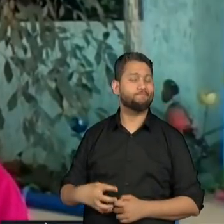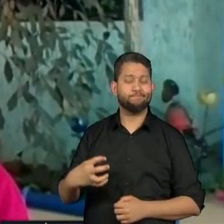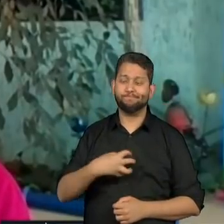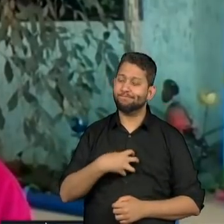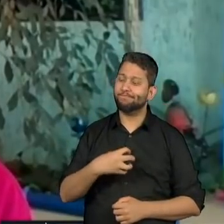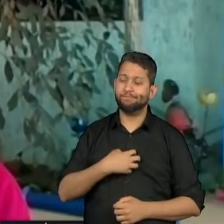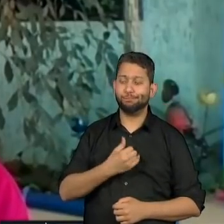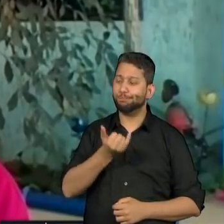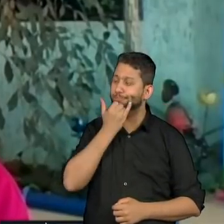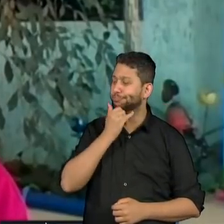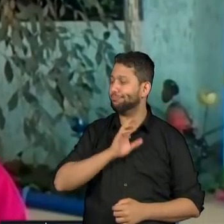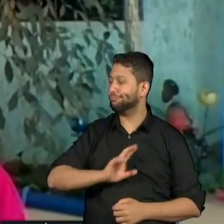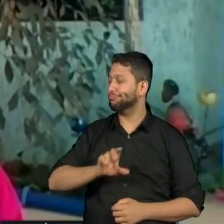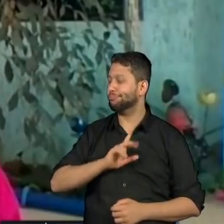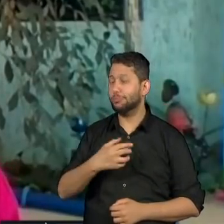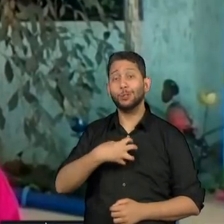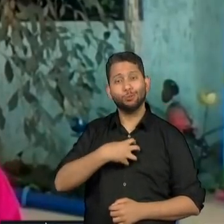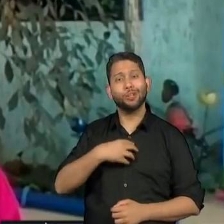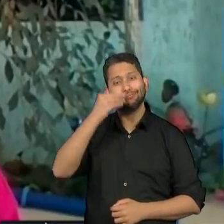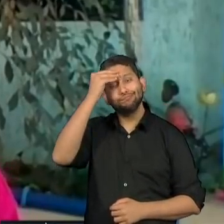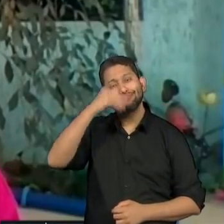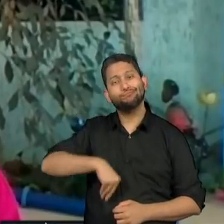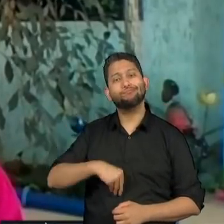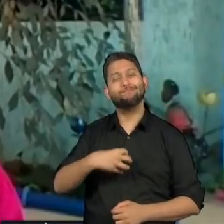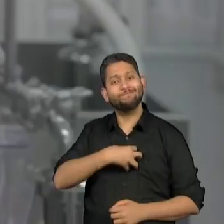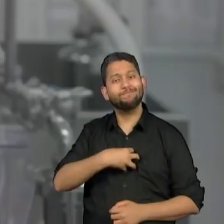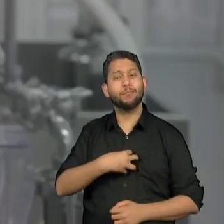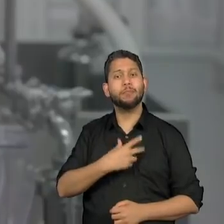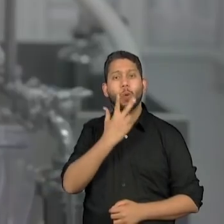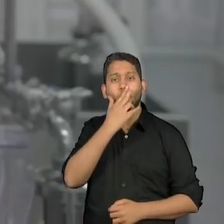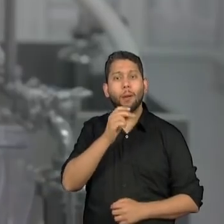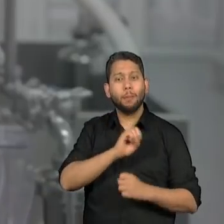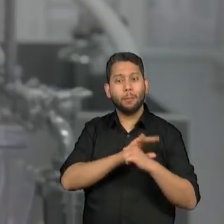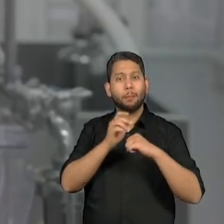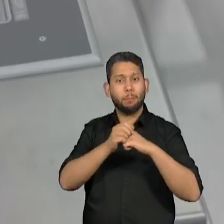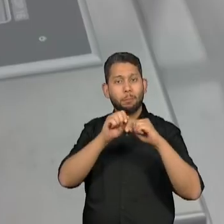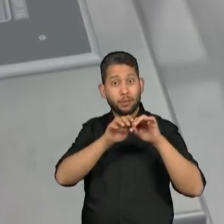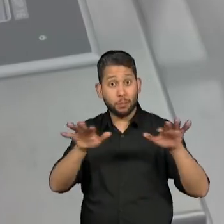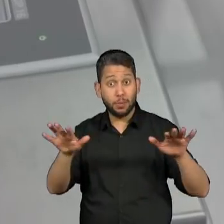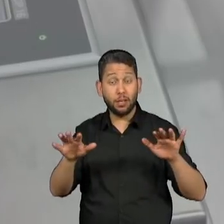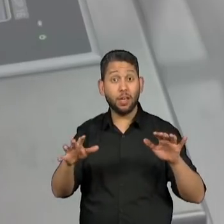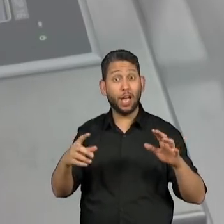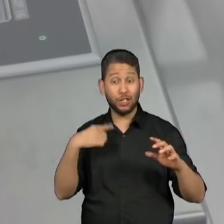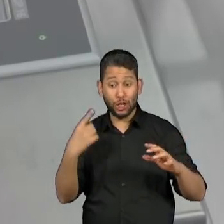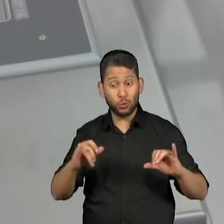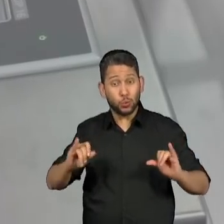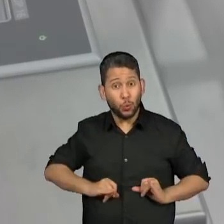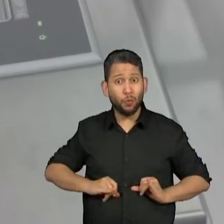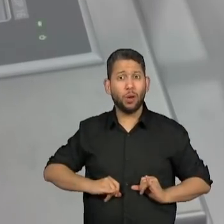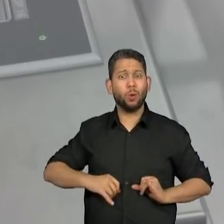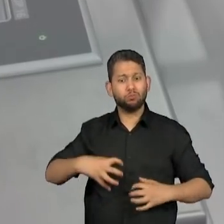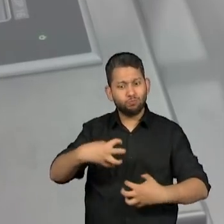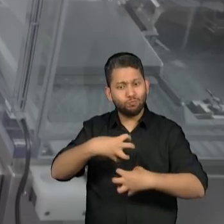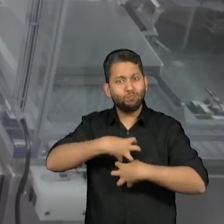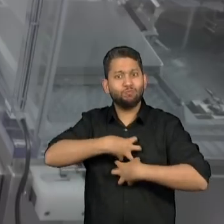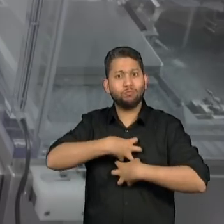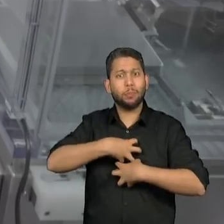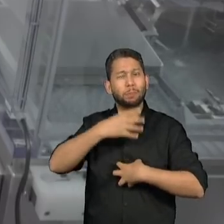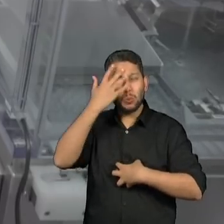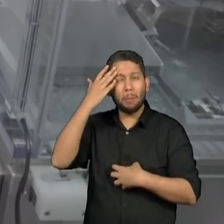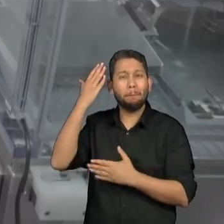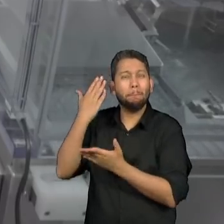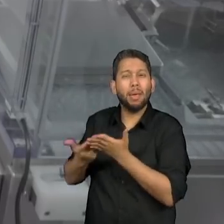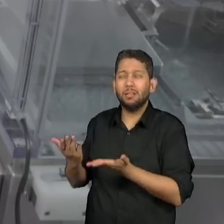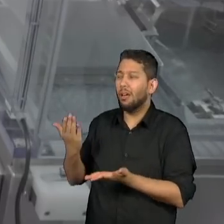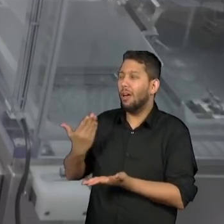realmente fiquei muito decepcionada. Eu acho que a pandemia ela foi muito dolorosa, está sendo muito dolorosa, com muitas perdas,